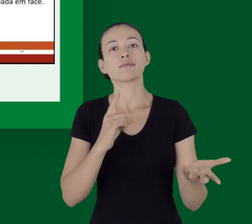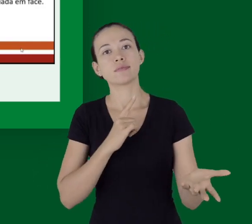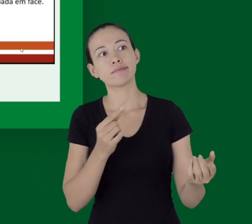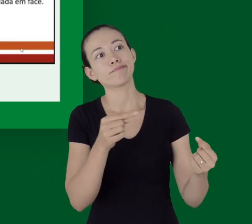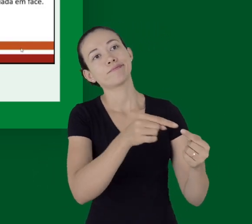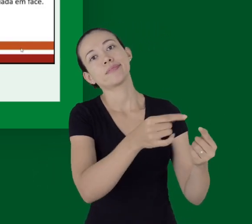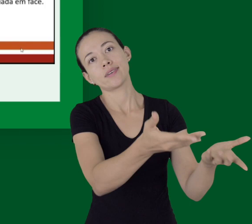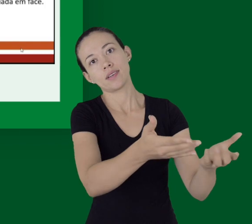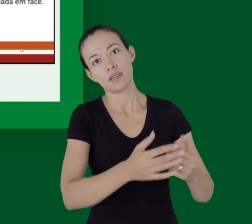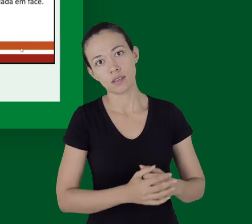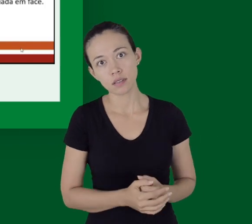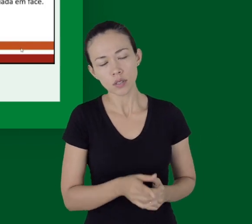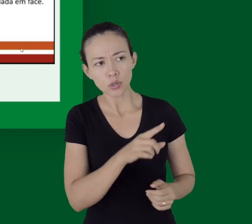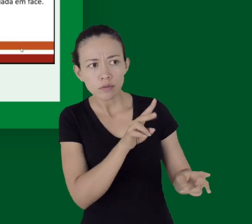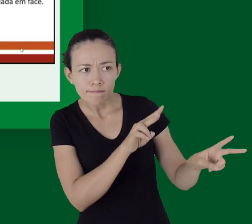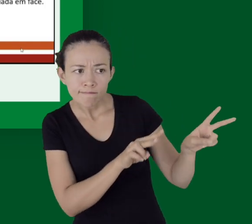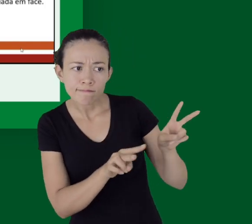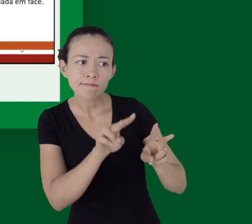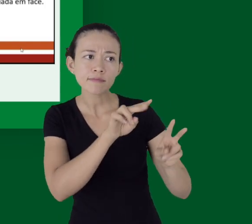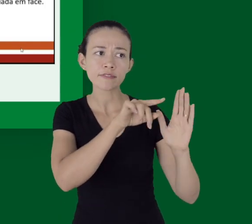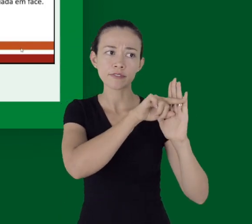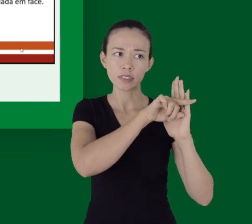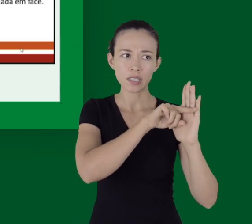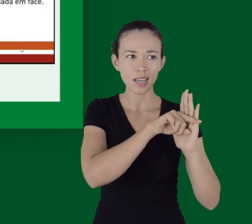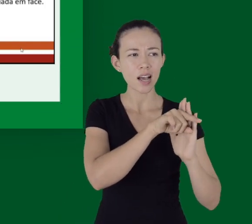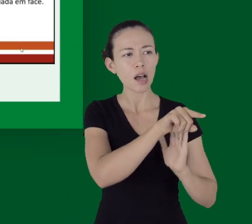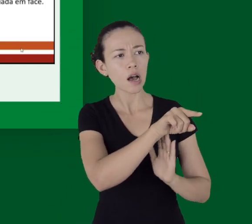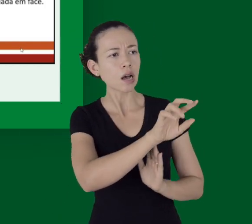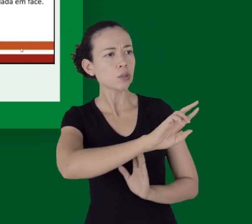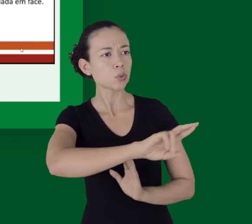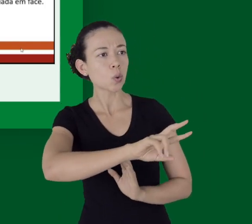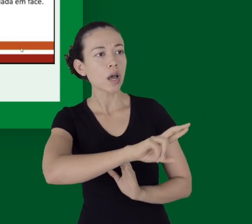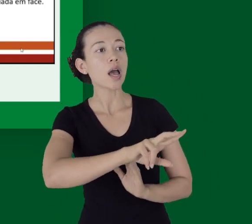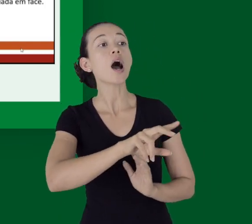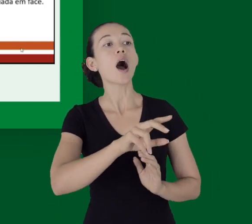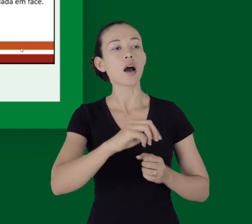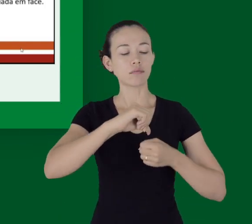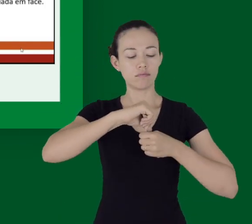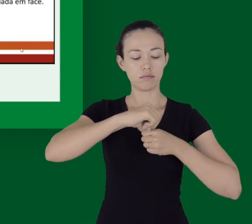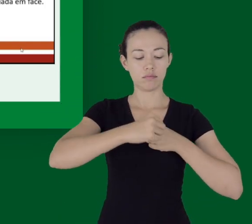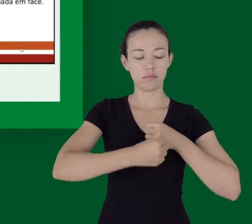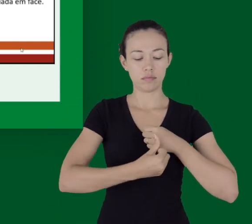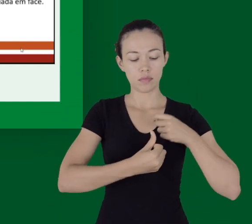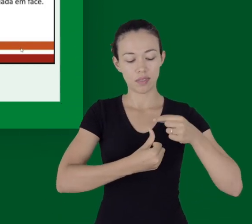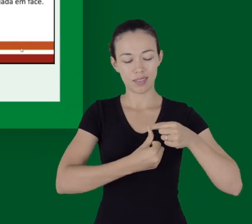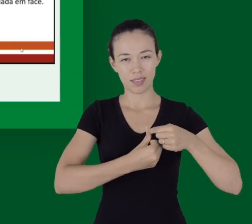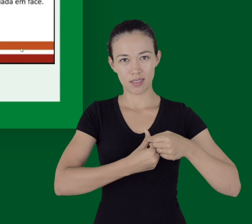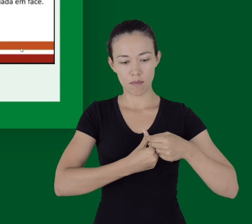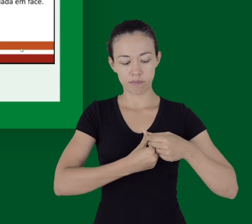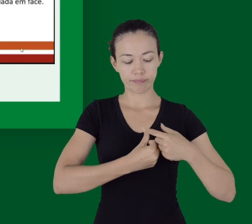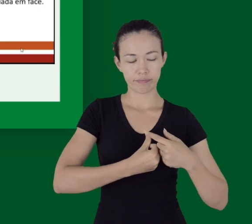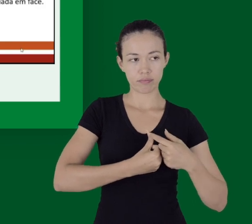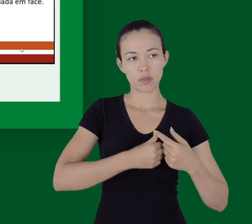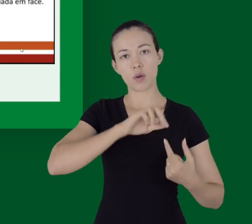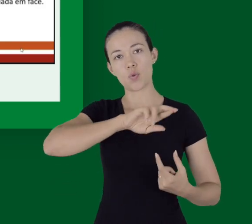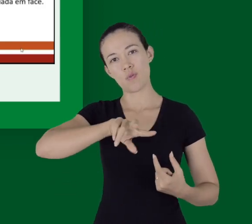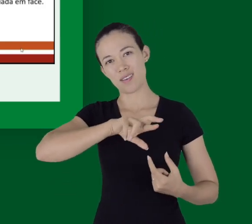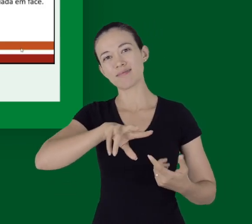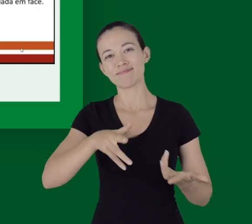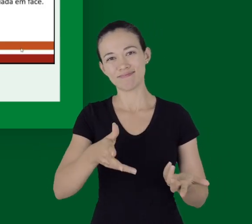muito baixa. Então, a gente precisa ter essa diferenciação para descartar o outro caso, que seria a